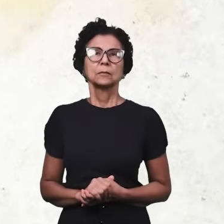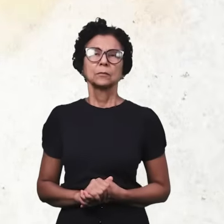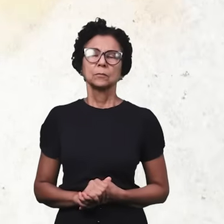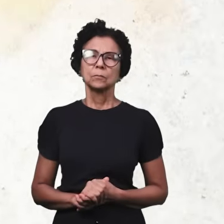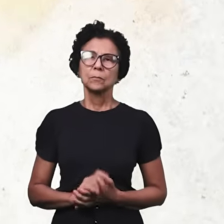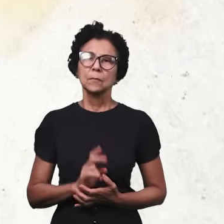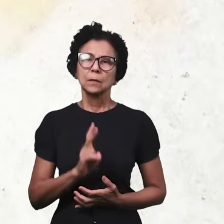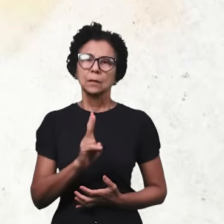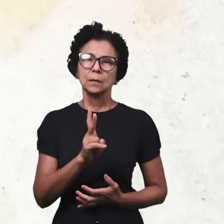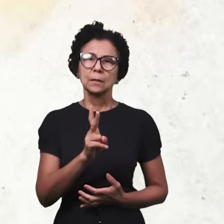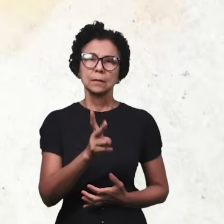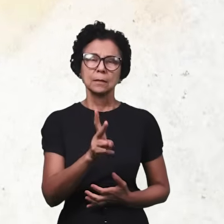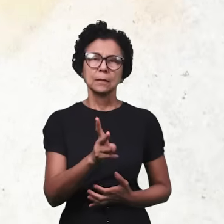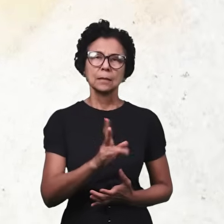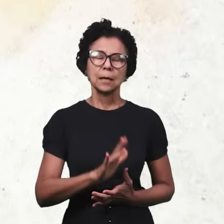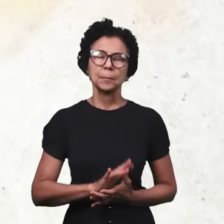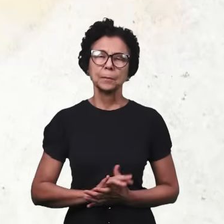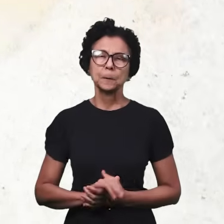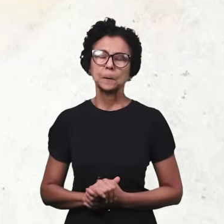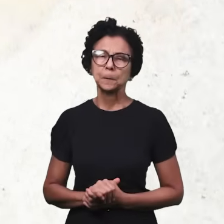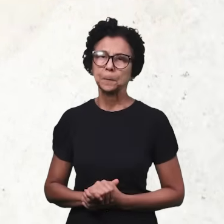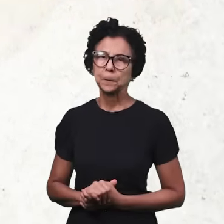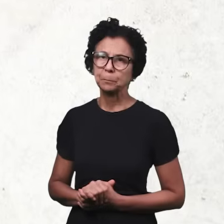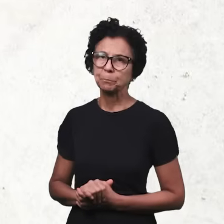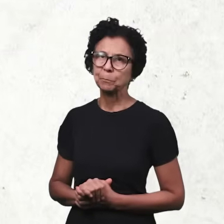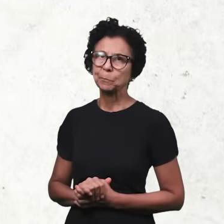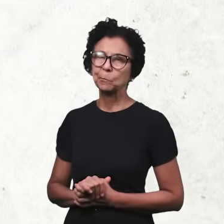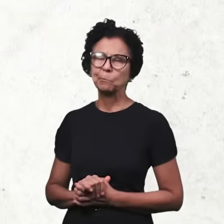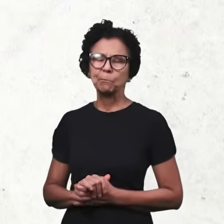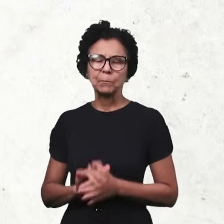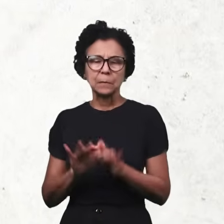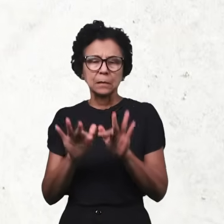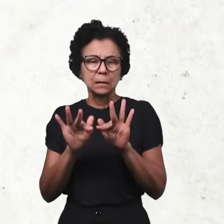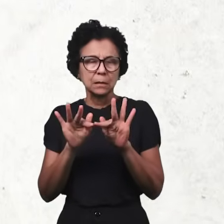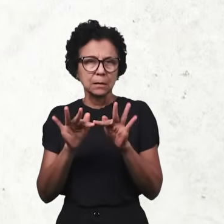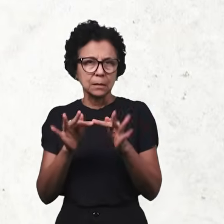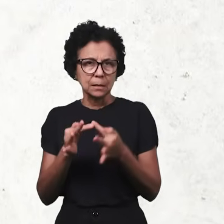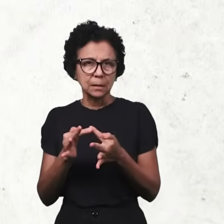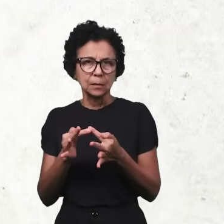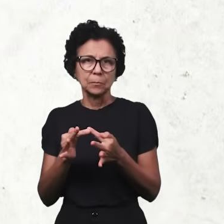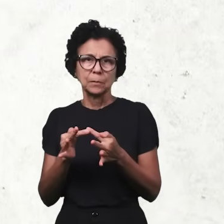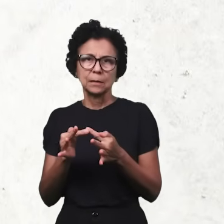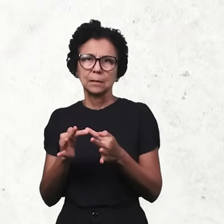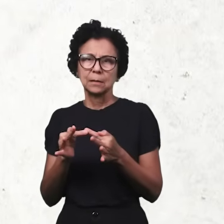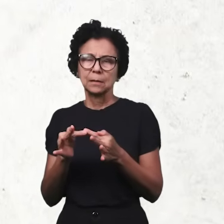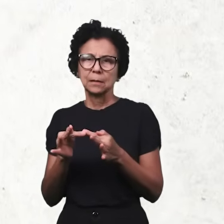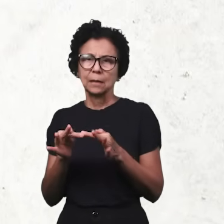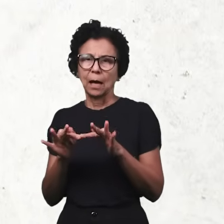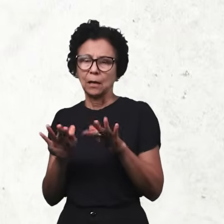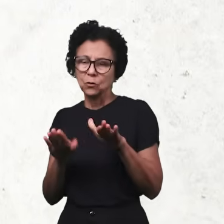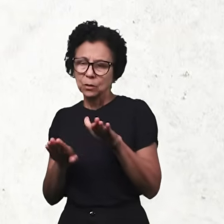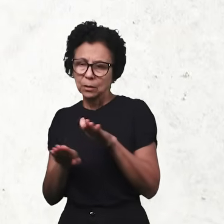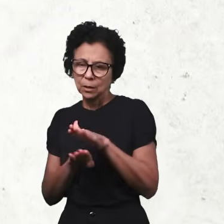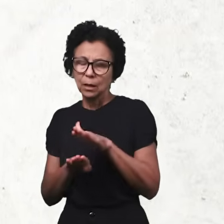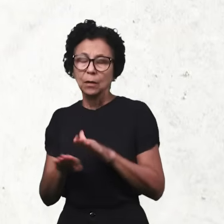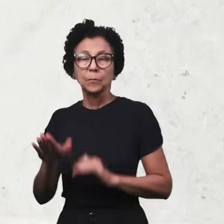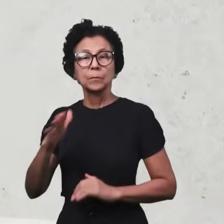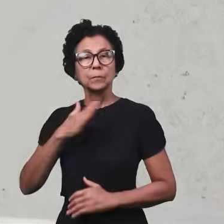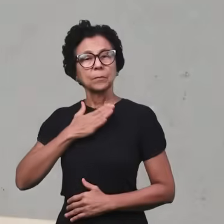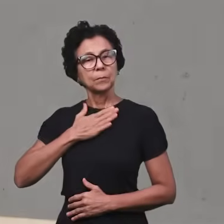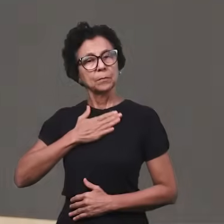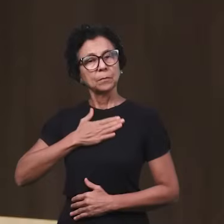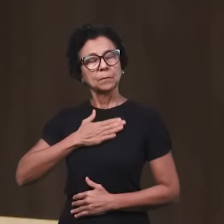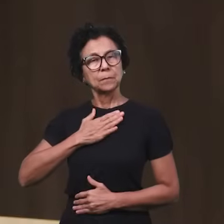como é digno da vocação que foste chamados, com toda humildade e mansidão. Talvez